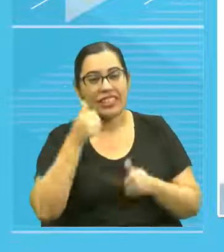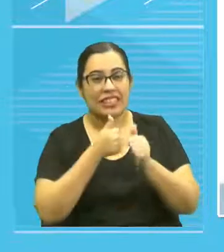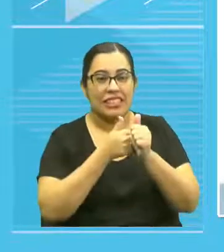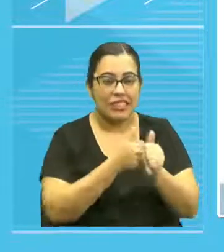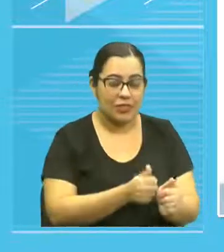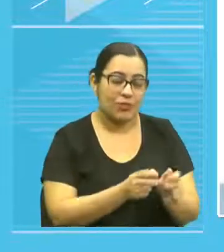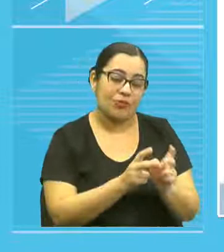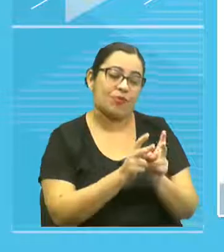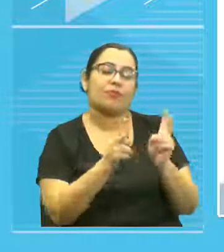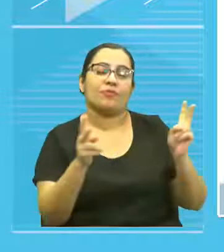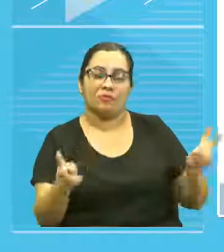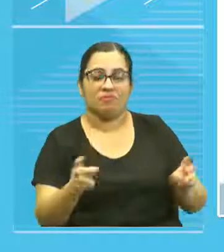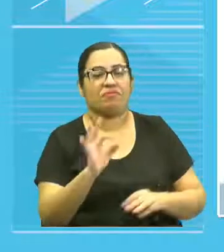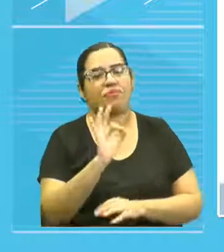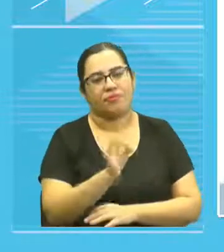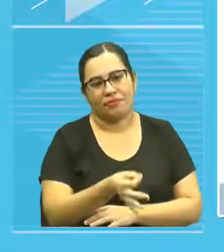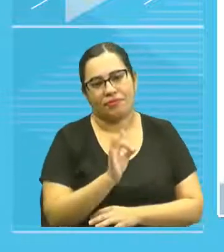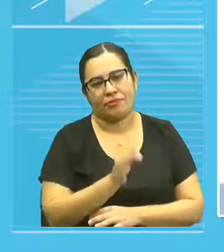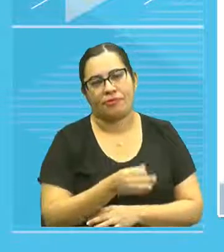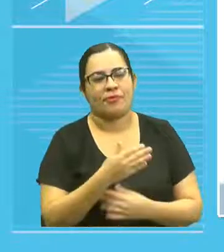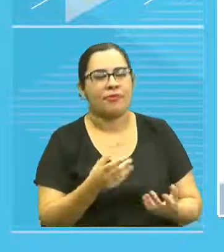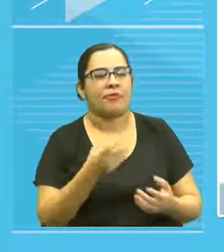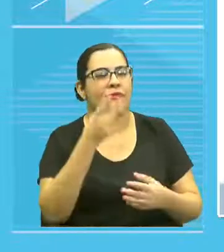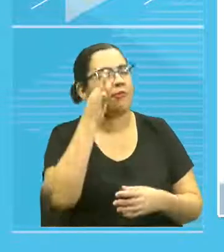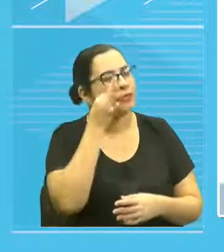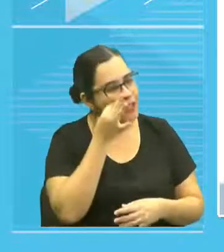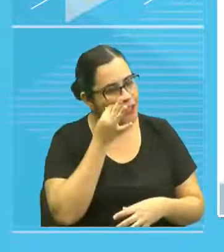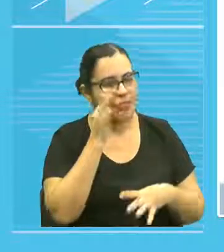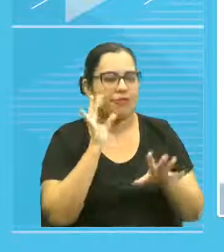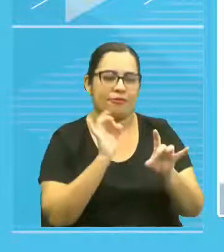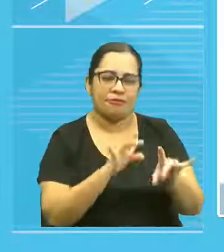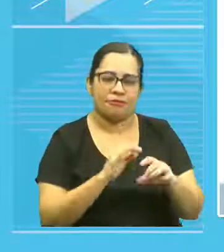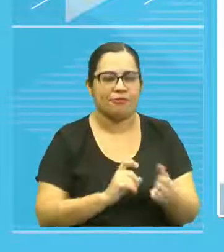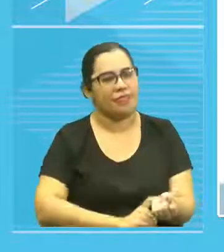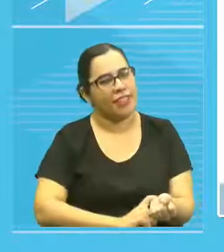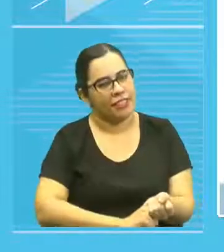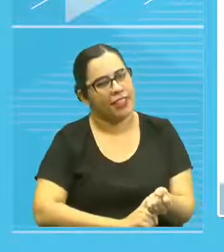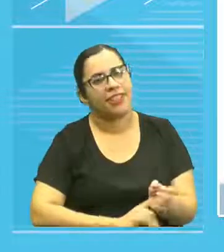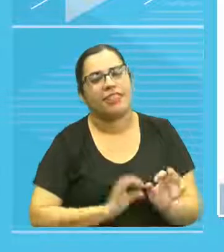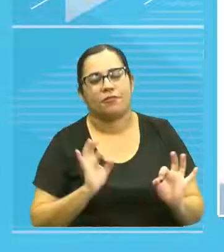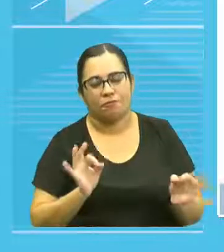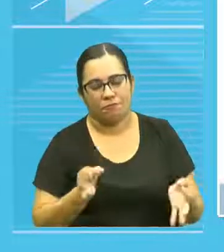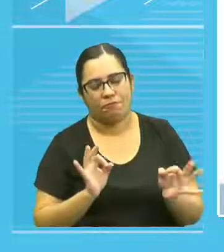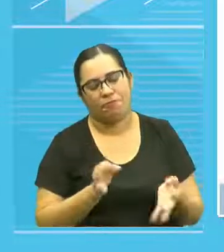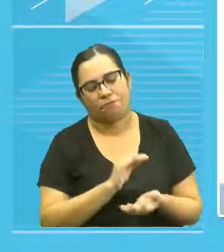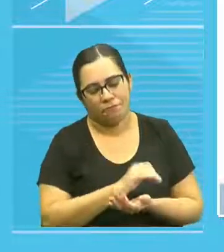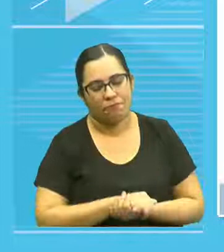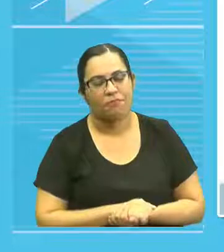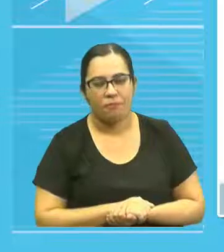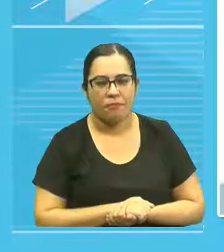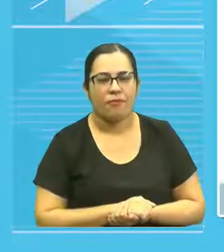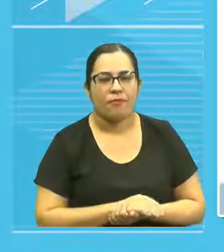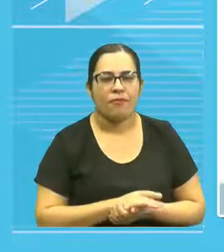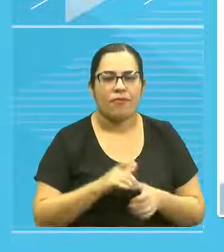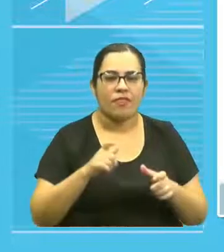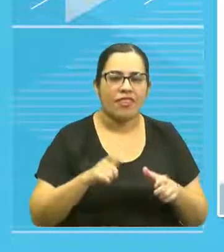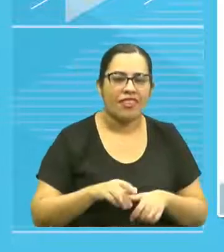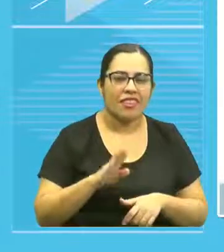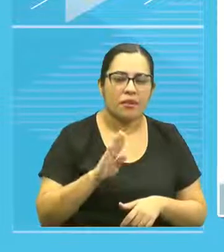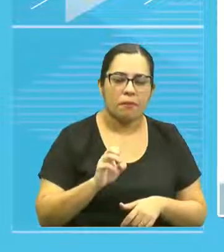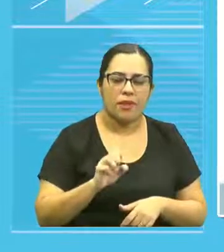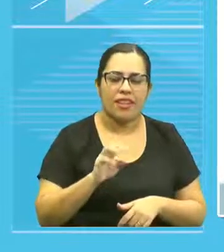no virtual a gente fica dando aula só presencial aí ele se zanga mesmo Betânia do